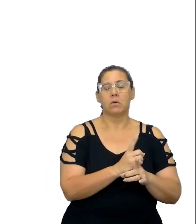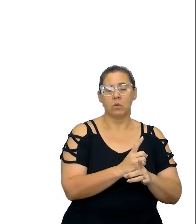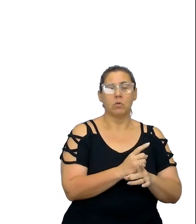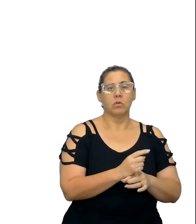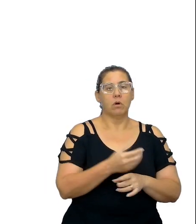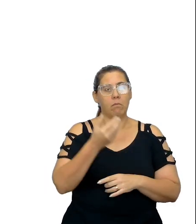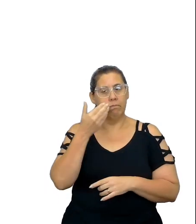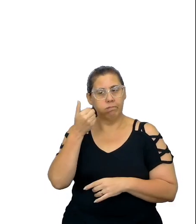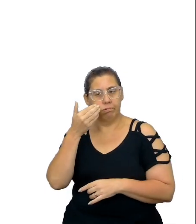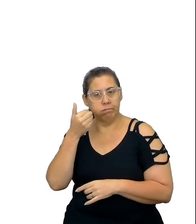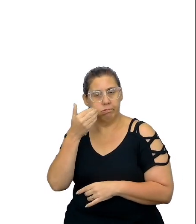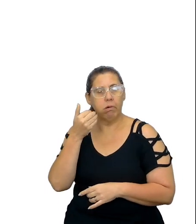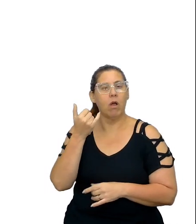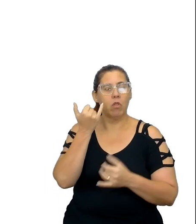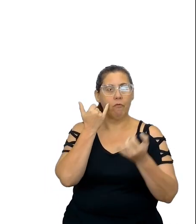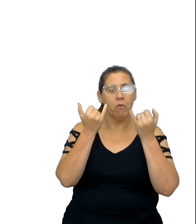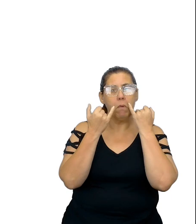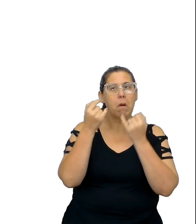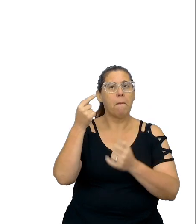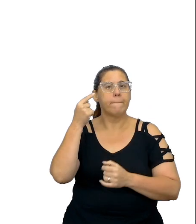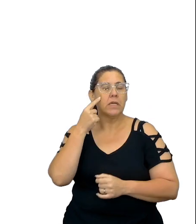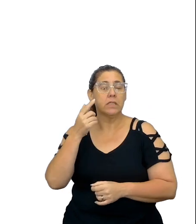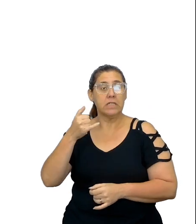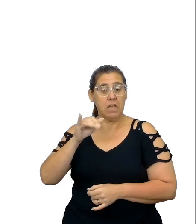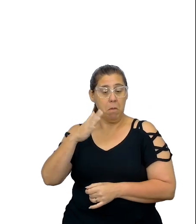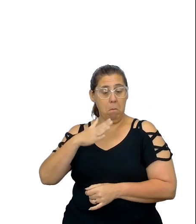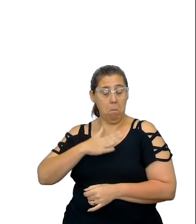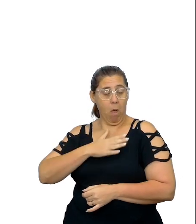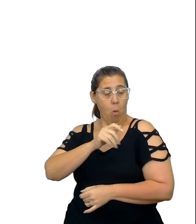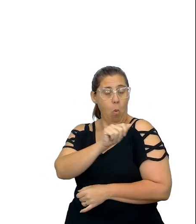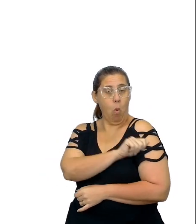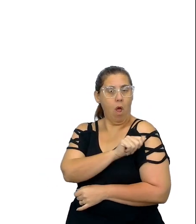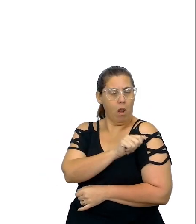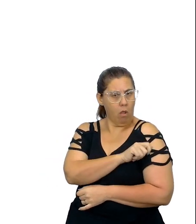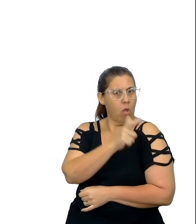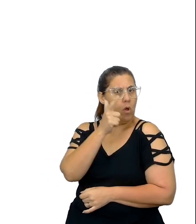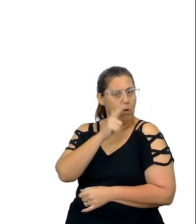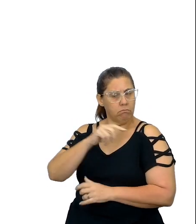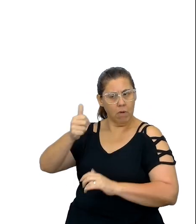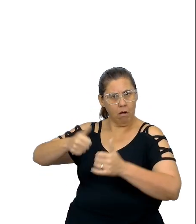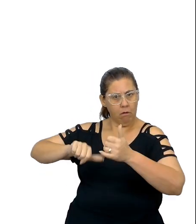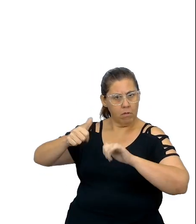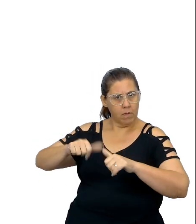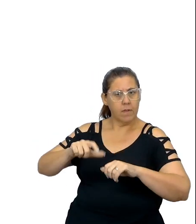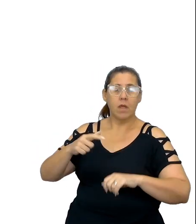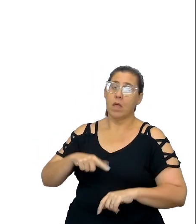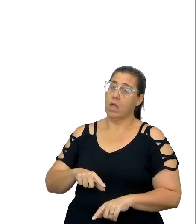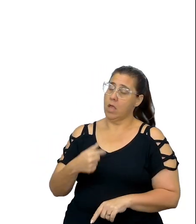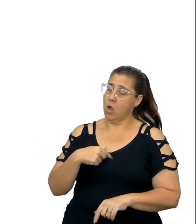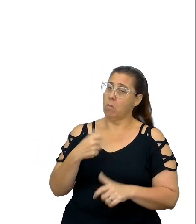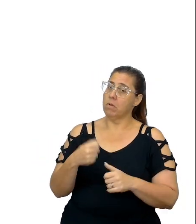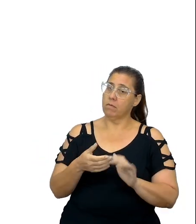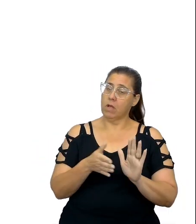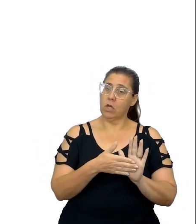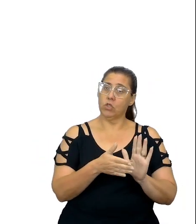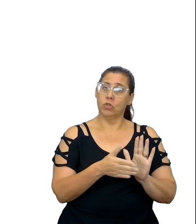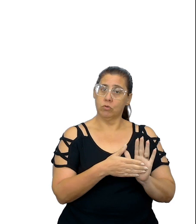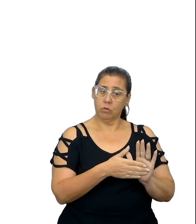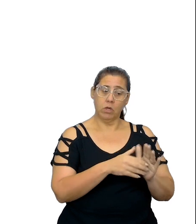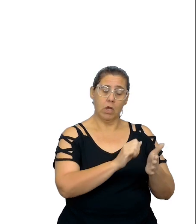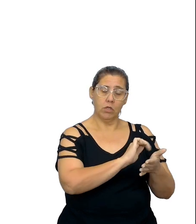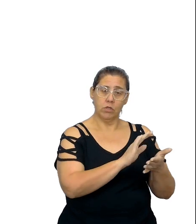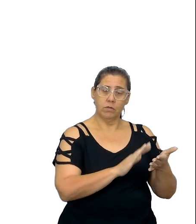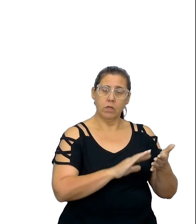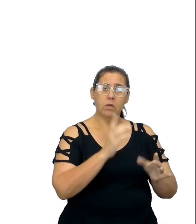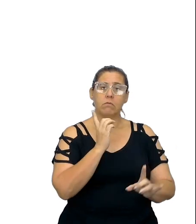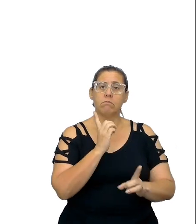coleta de evidências, pensando, se o meu estudante ainda não está em condições de analisar, eu tenho que propor atividades que identifiquem,